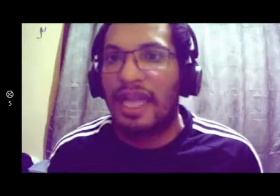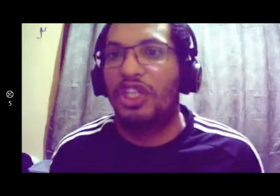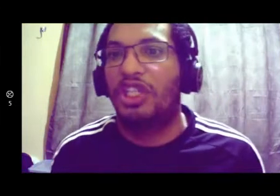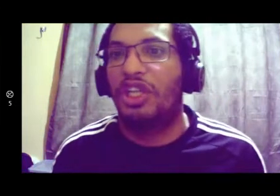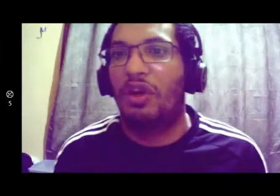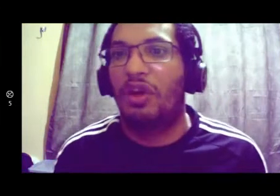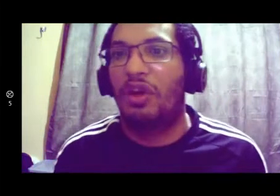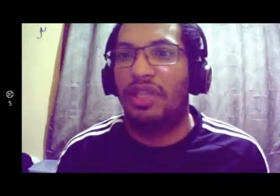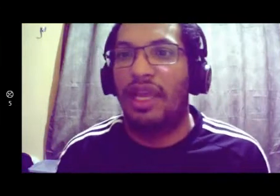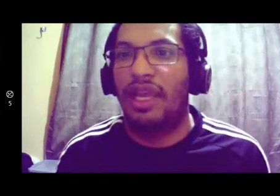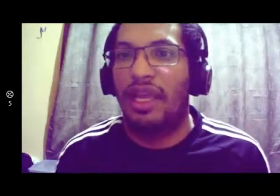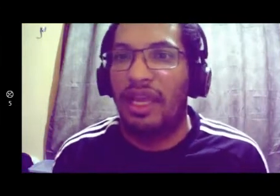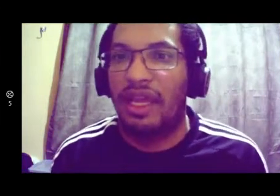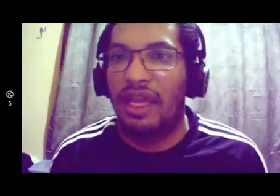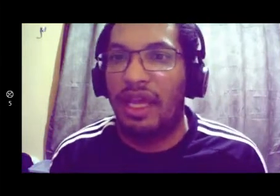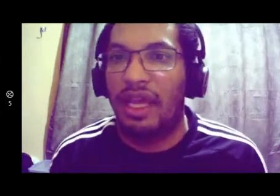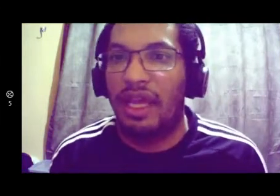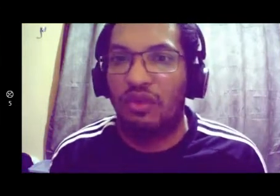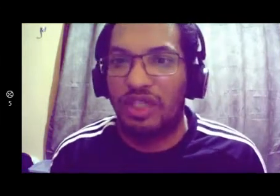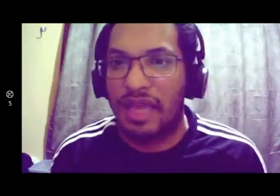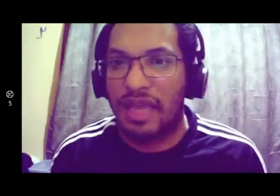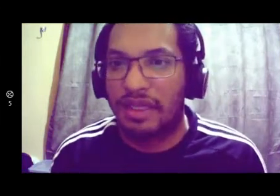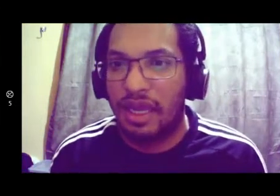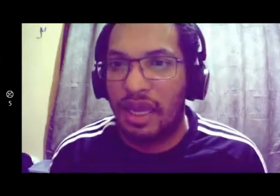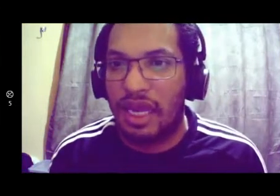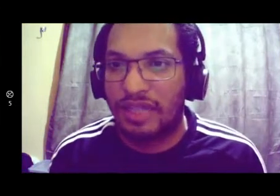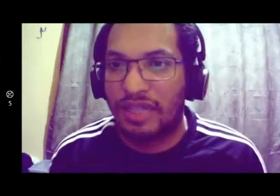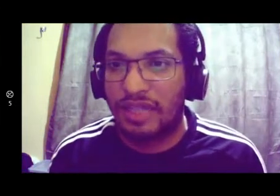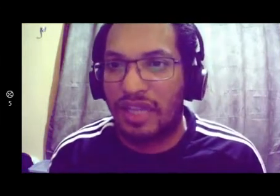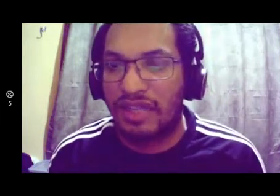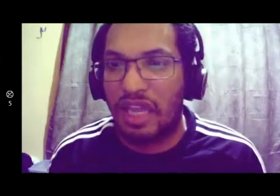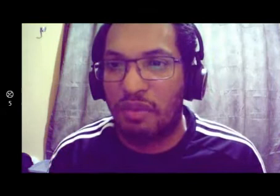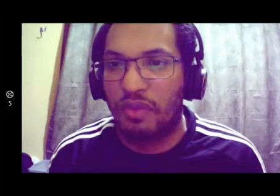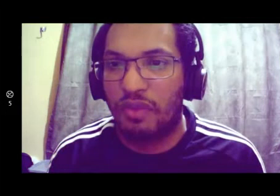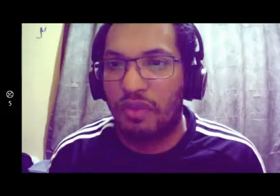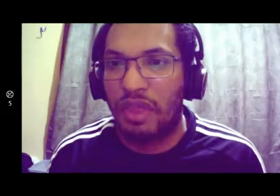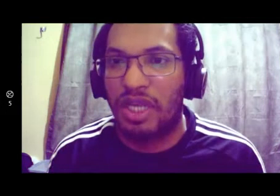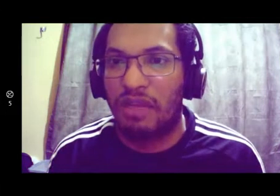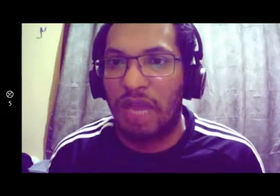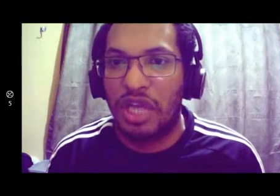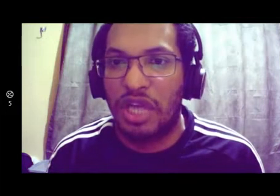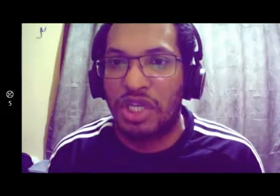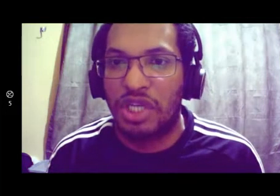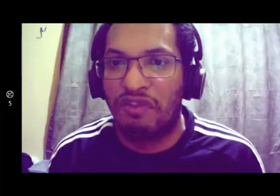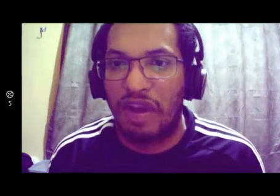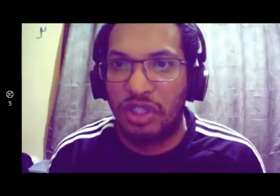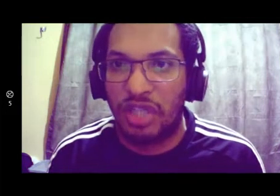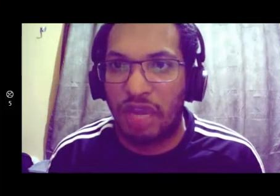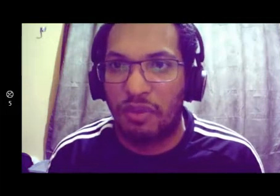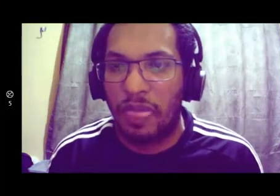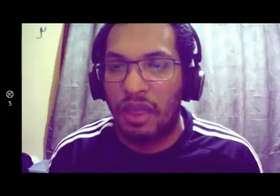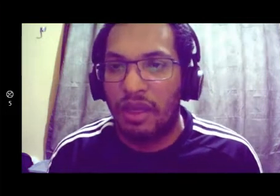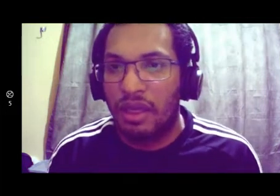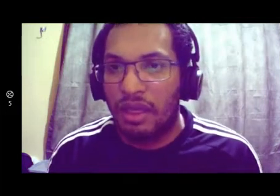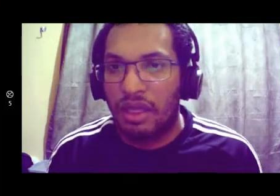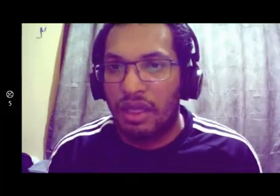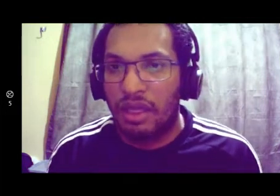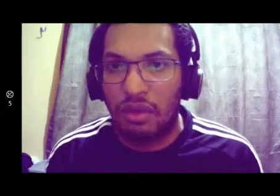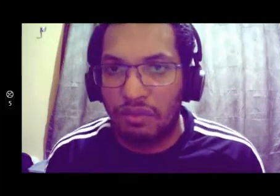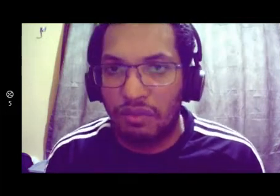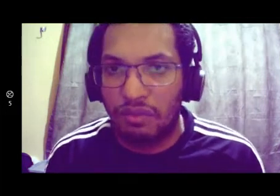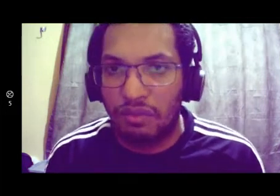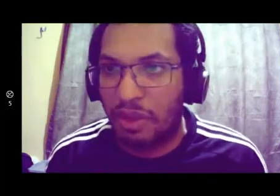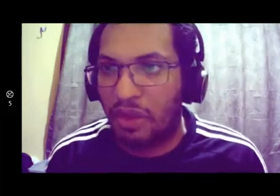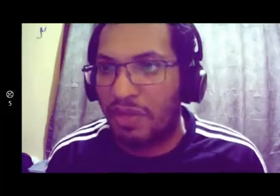Aí a gente tem alguns sinais relacionados a tempo, diretamente, e advérbios de tempo.